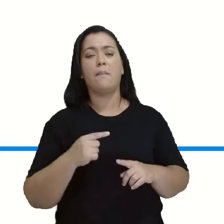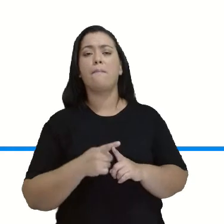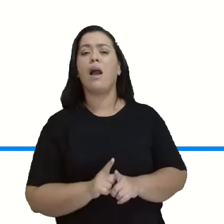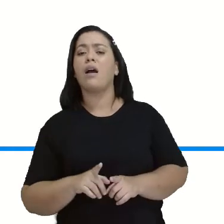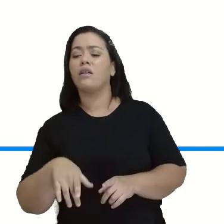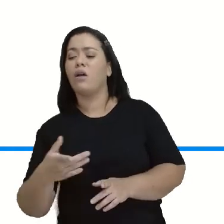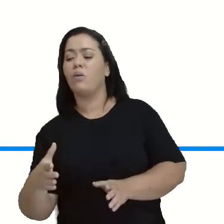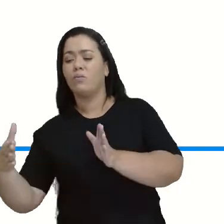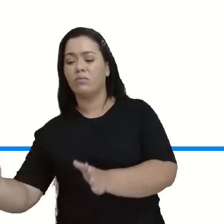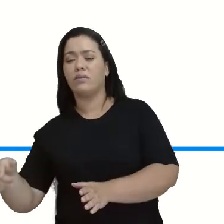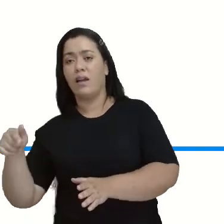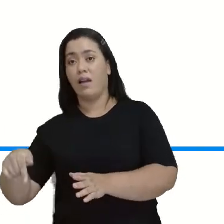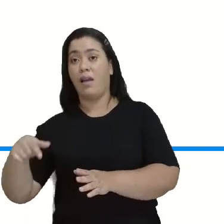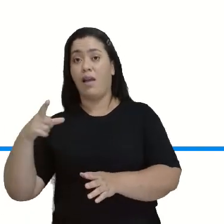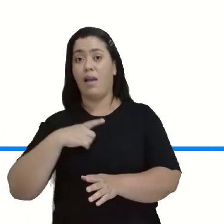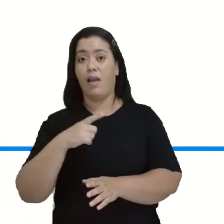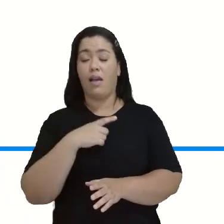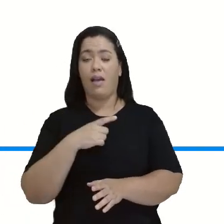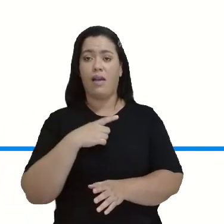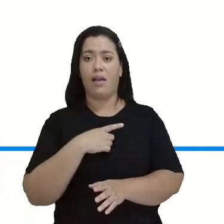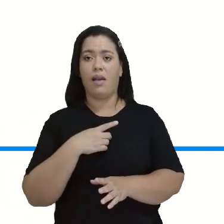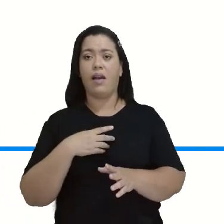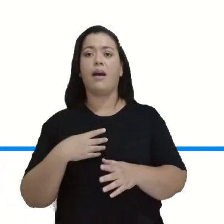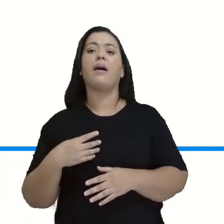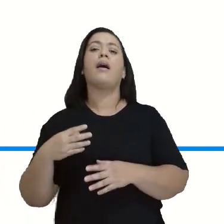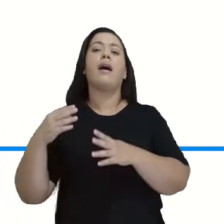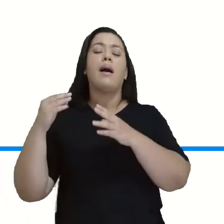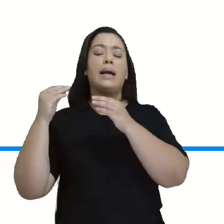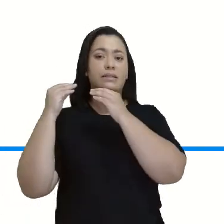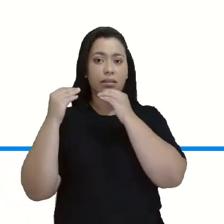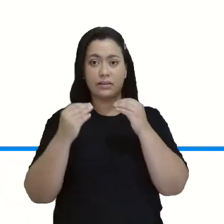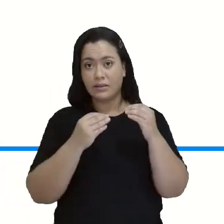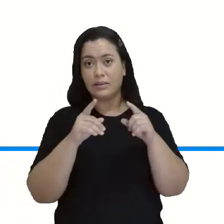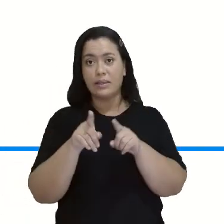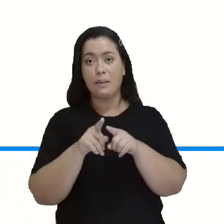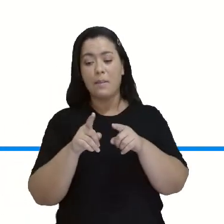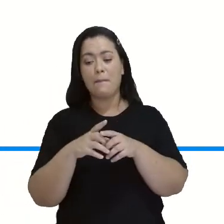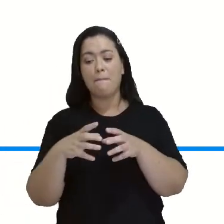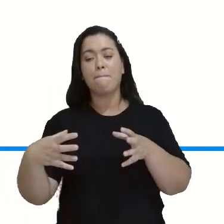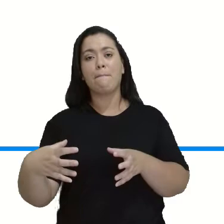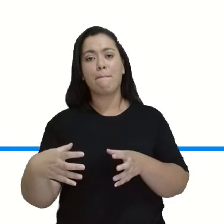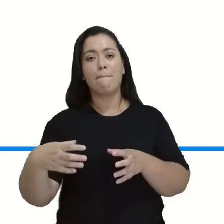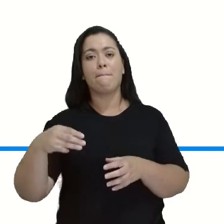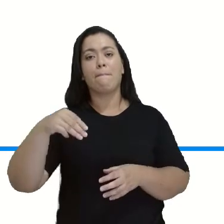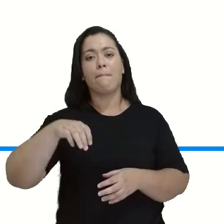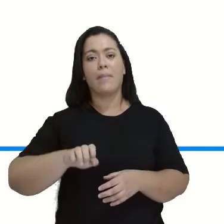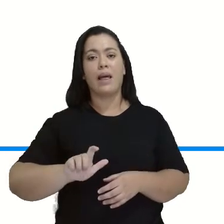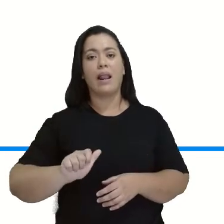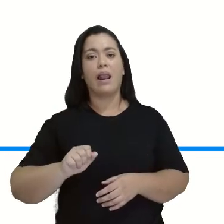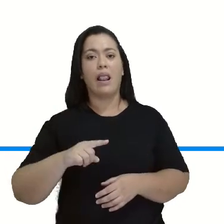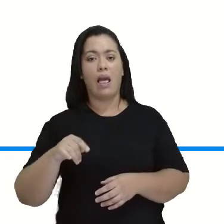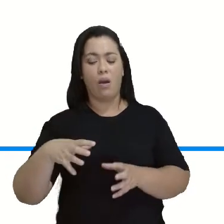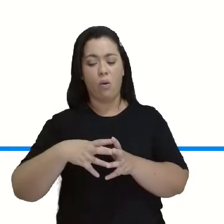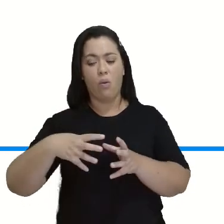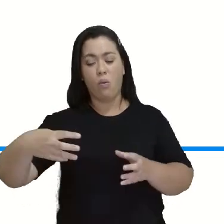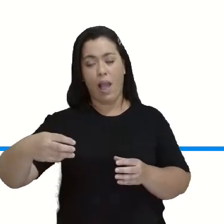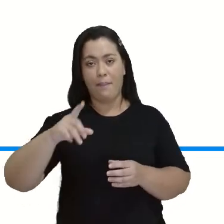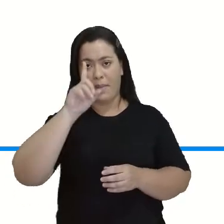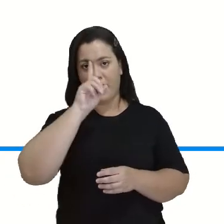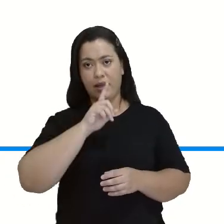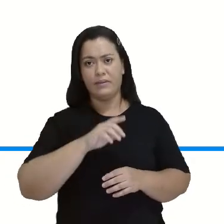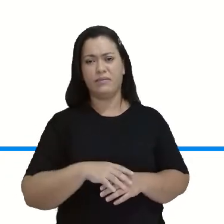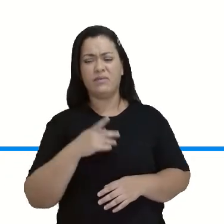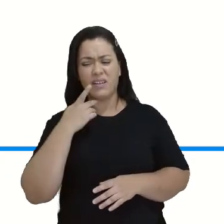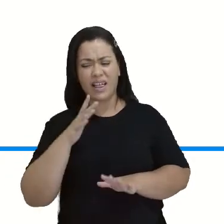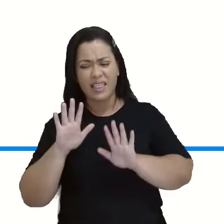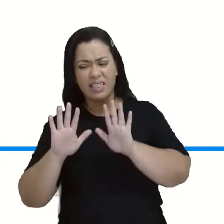eu tenho o melão e a melancia e já está mostrando ali 10 quilogramas.